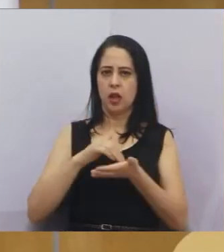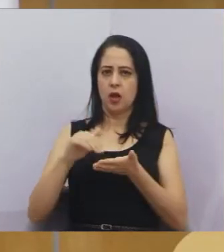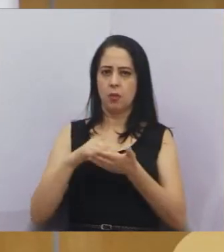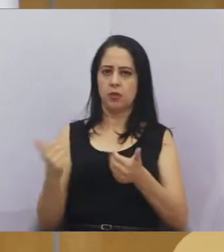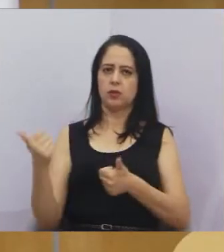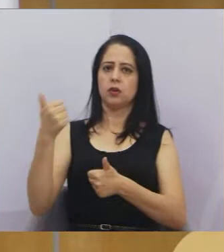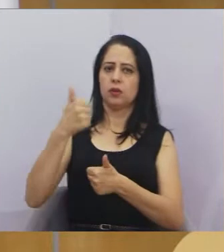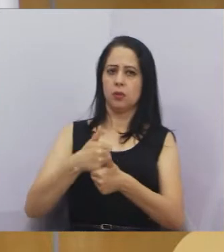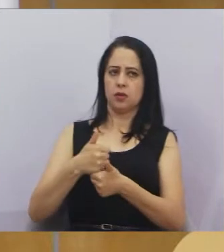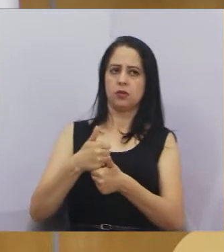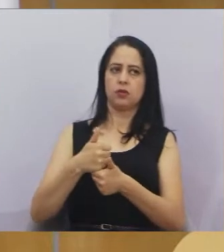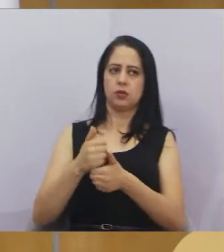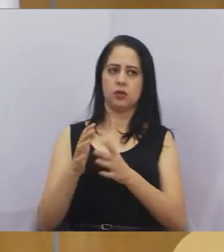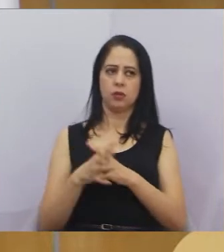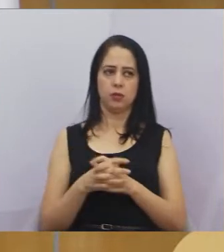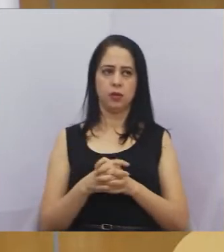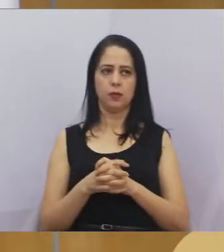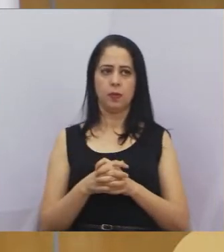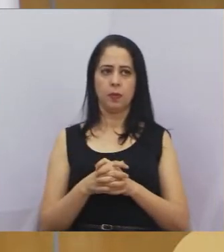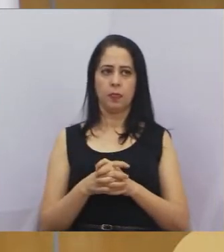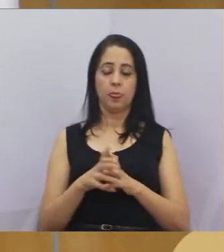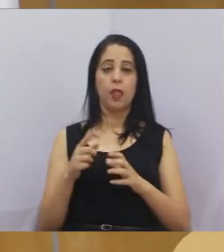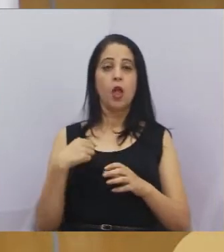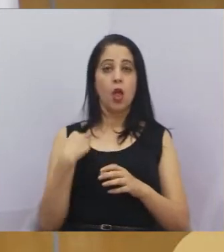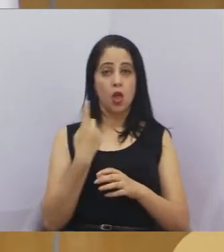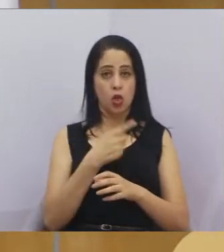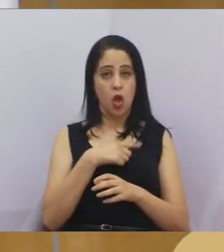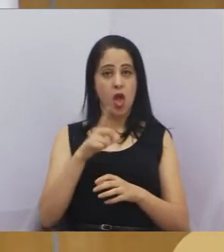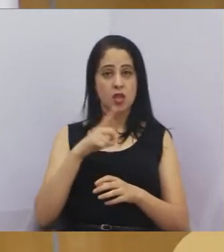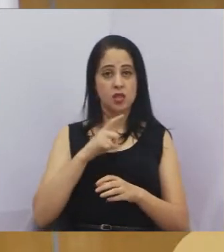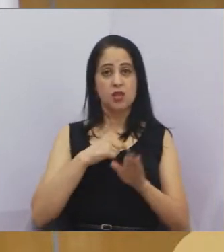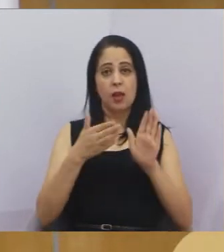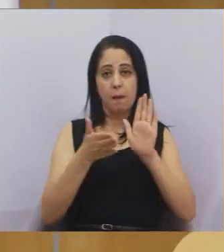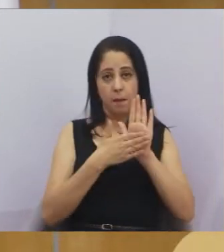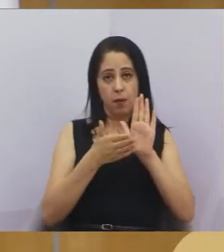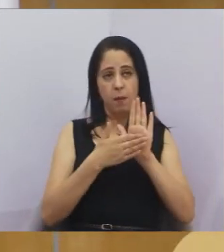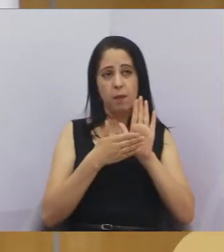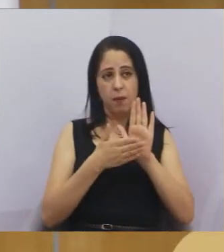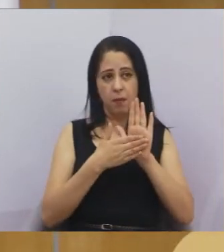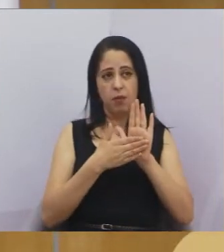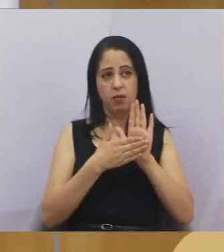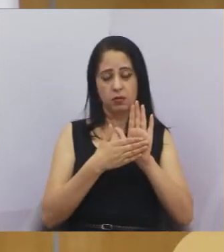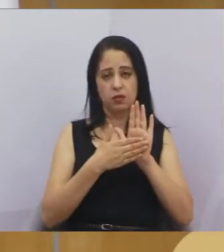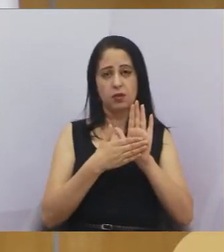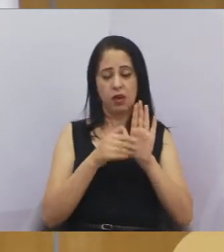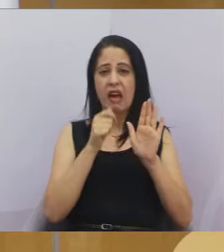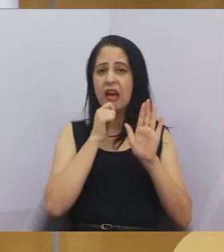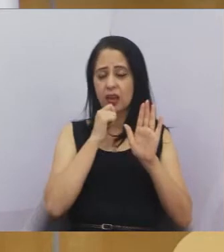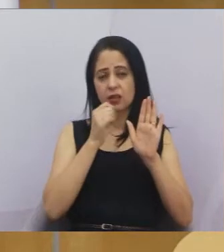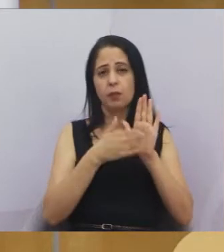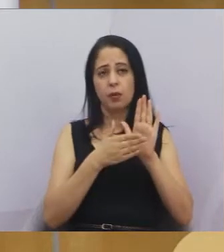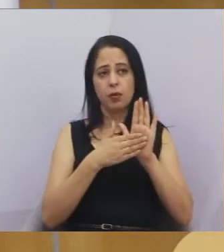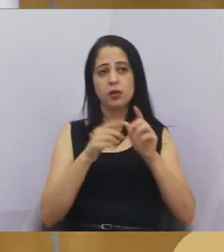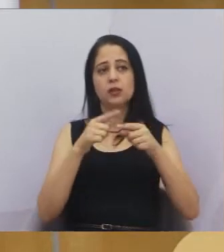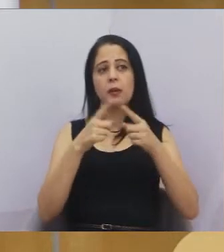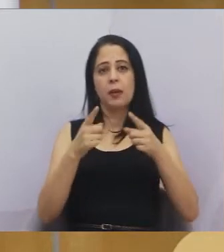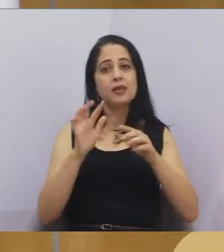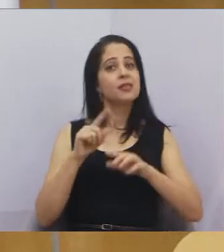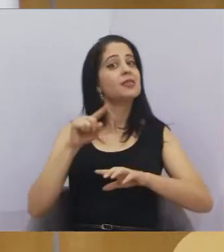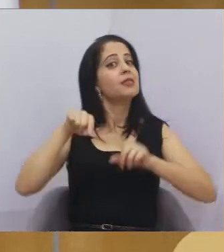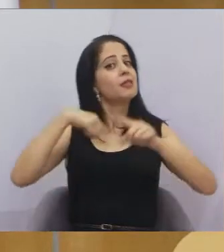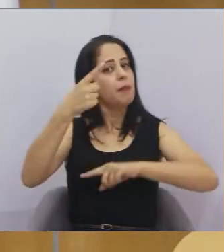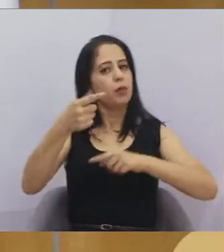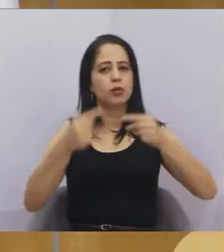diversas propostas para poder incrementar no projeto, mas eu acho que a gente tem que fazer essa discussão daqui a